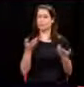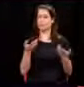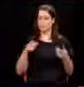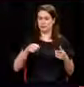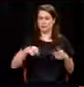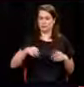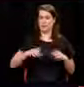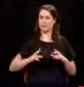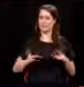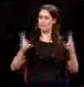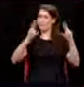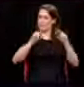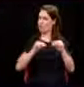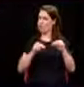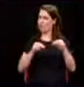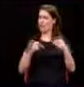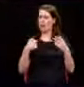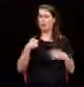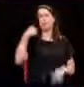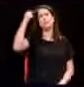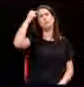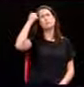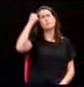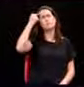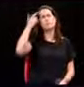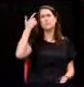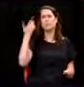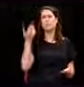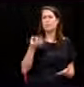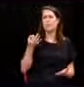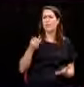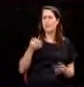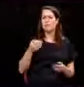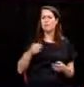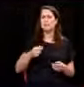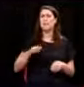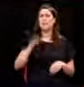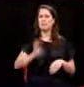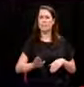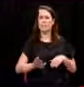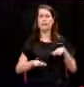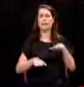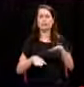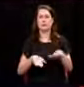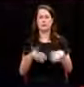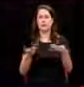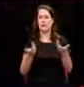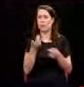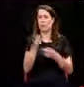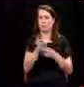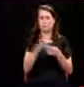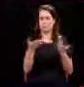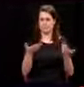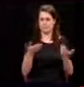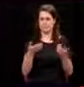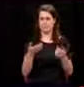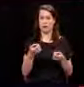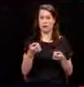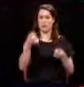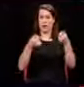vem-me à memória, por exemplo, aos poucos, muito lentamente, vai-se vendo em semáforos, por exemplo, os